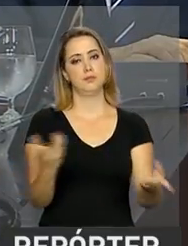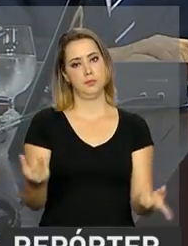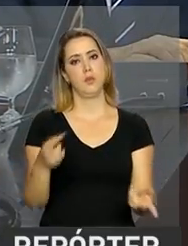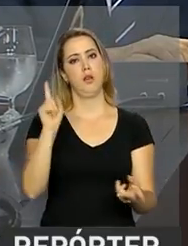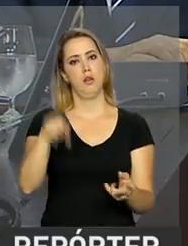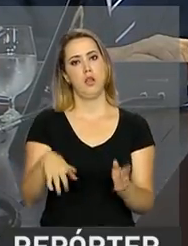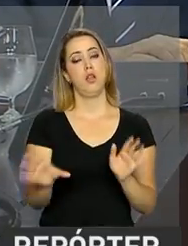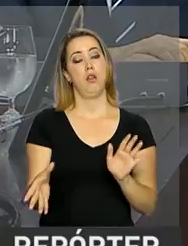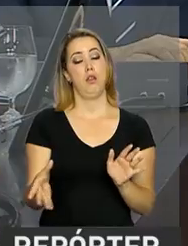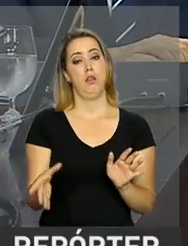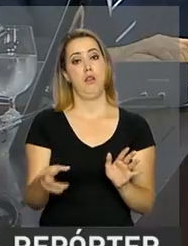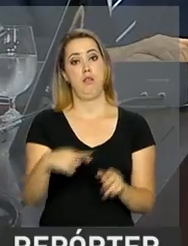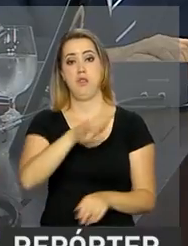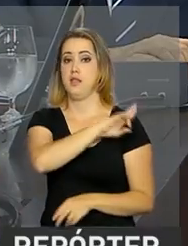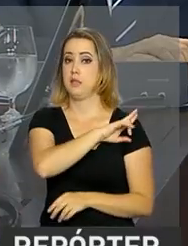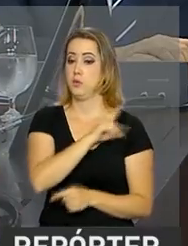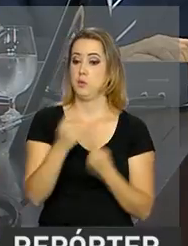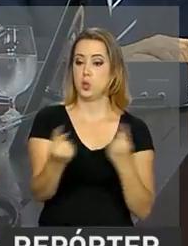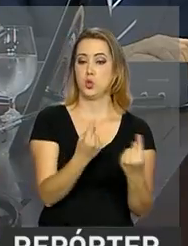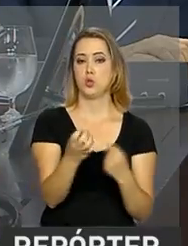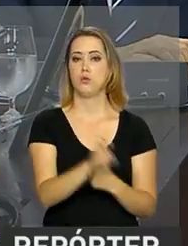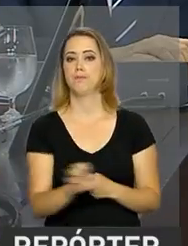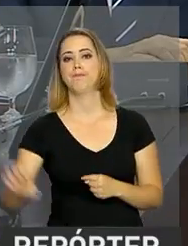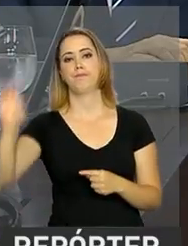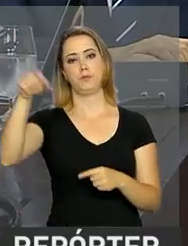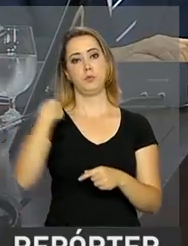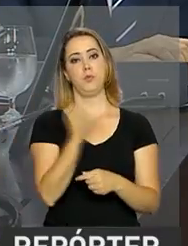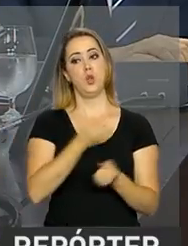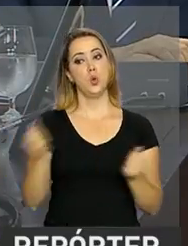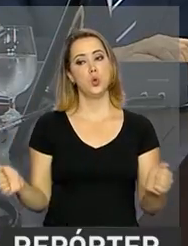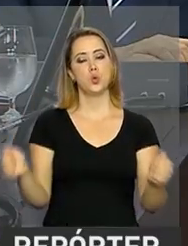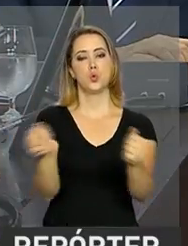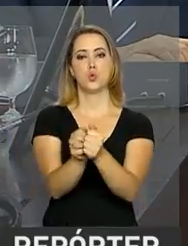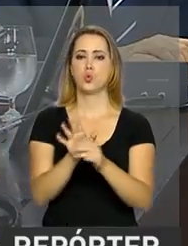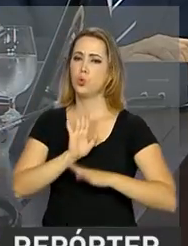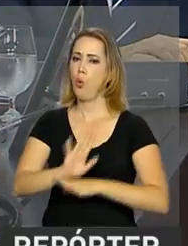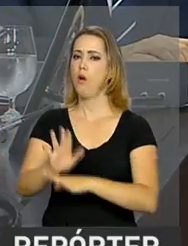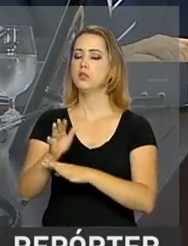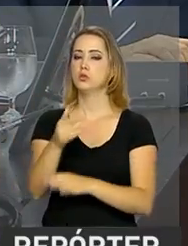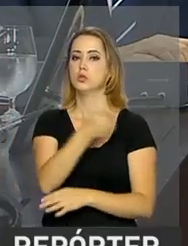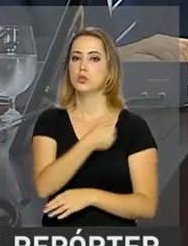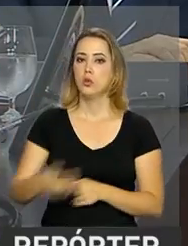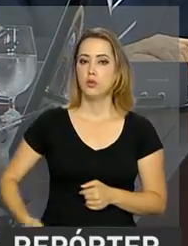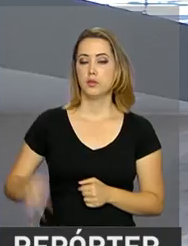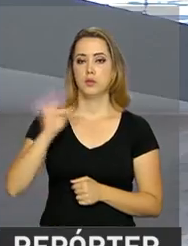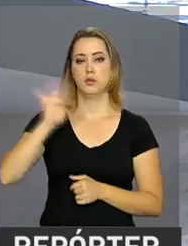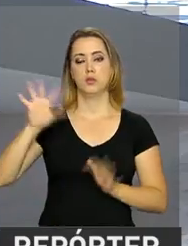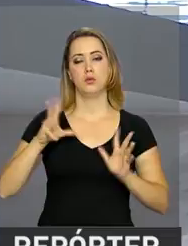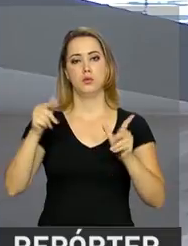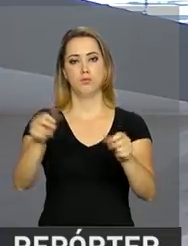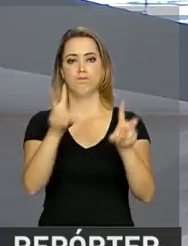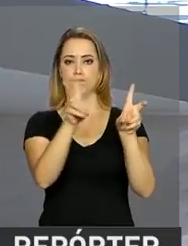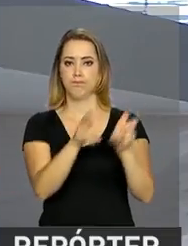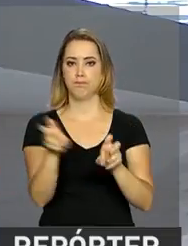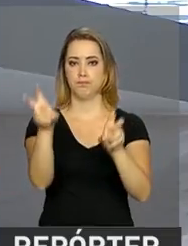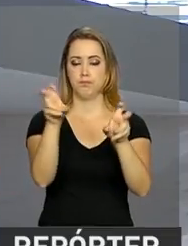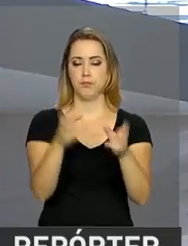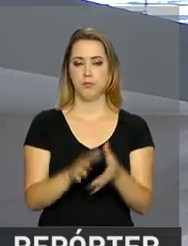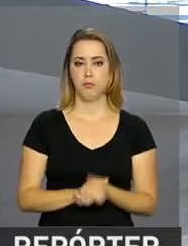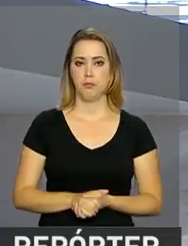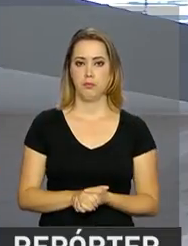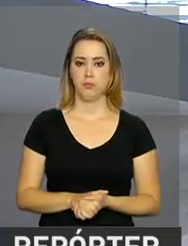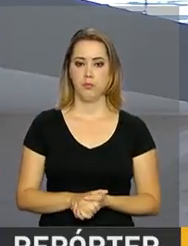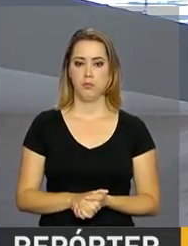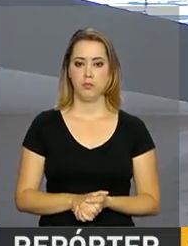Estados não vamos invadi-la mas vamos estar presentes com auxílio Federal em todas essas questões o governo federal tem